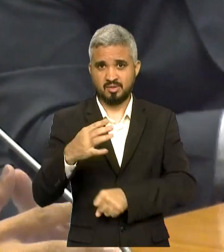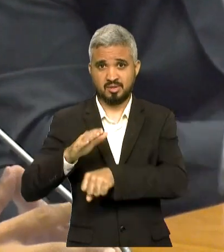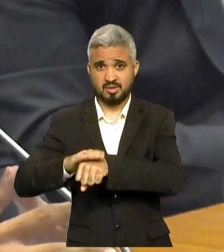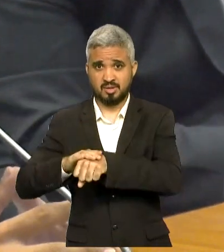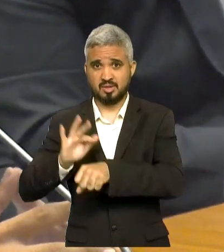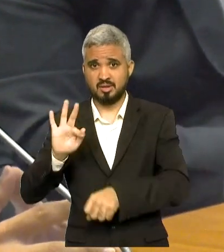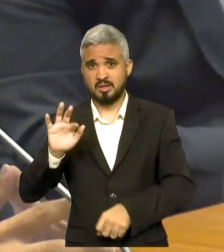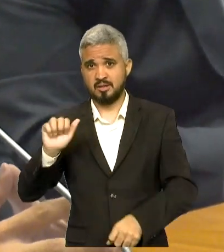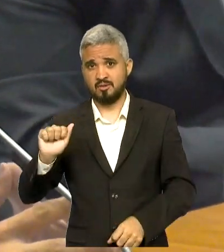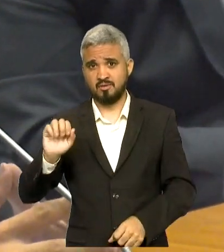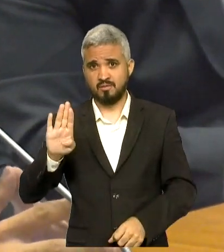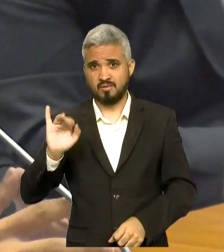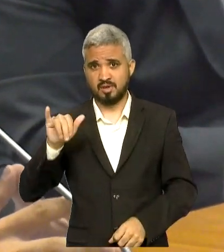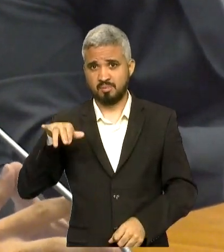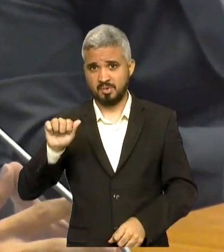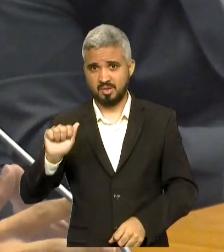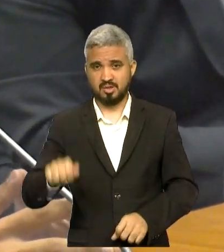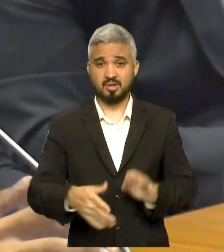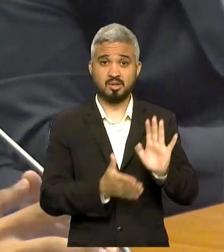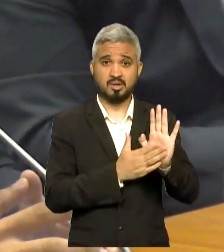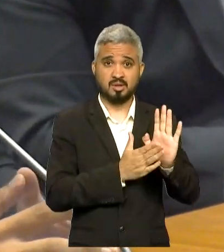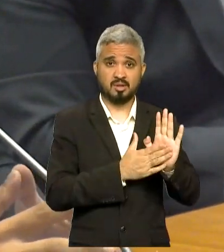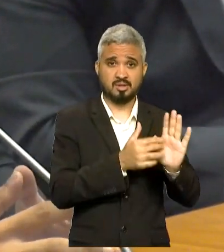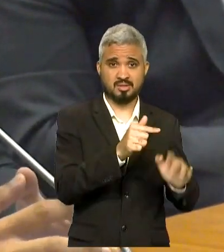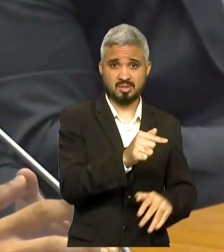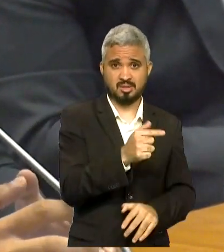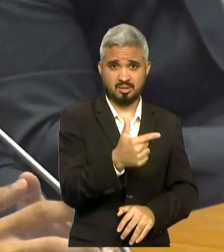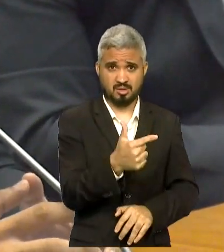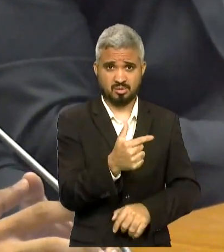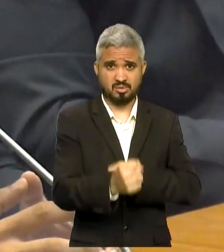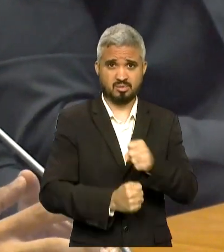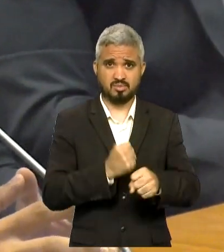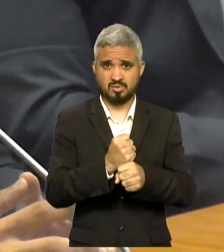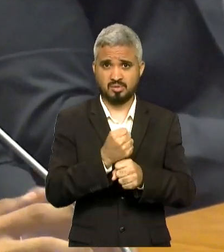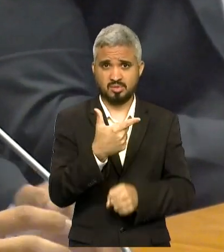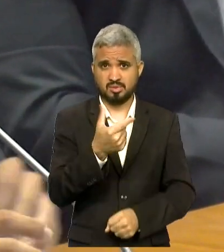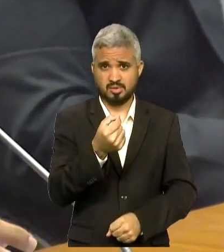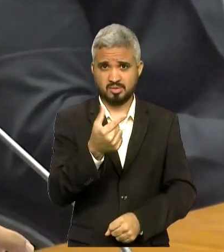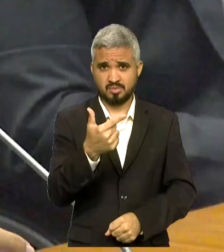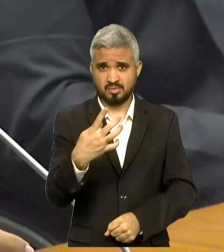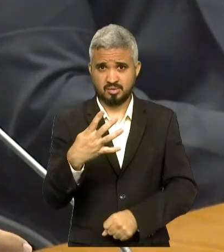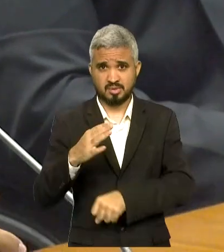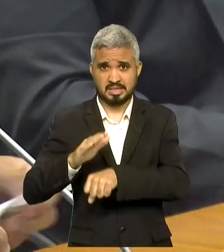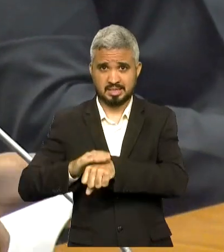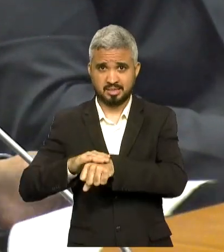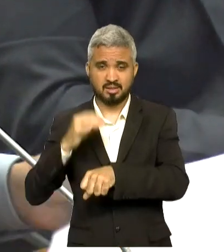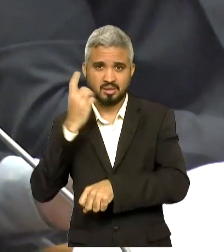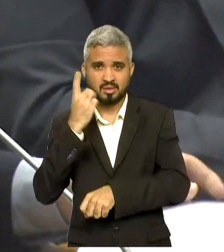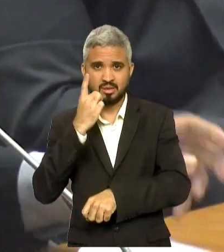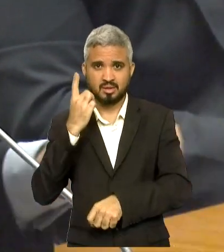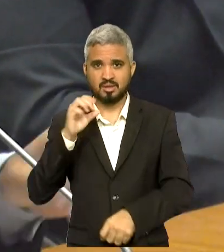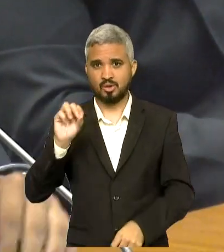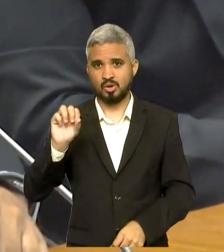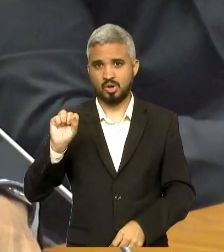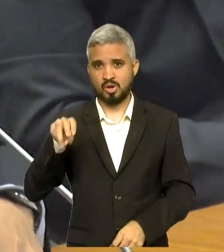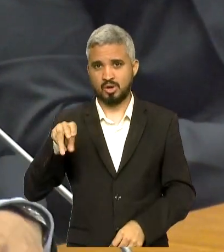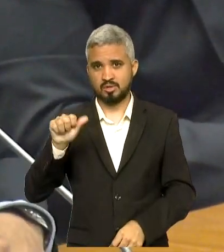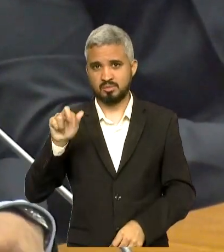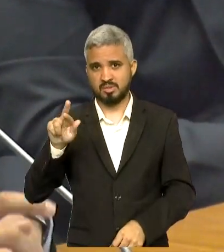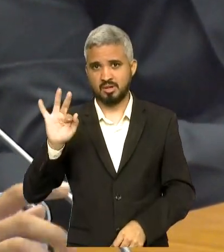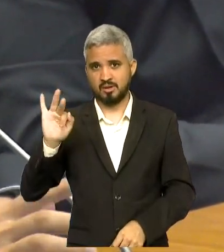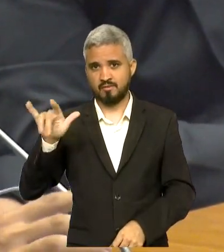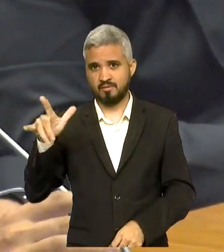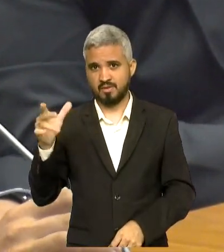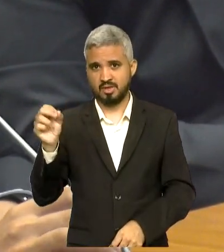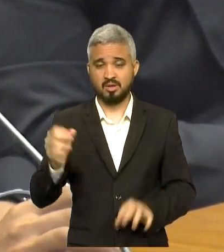Vilar. Indicações número 072/2024, de autoria do deputado Osmar Filho.